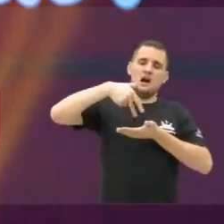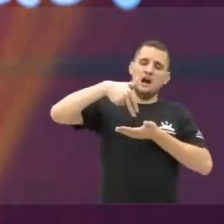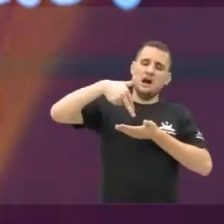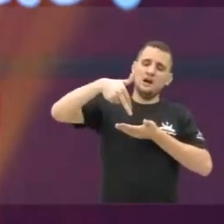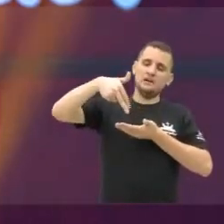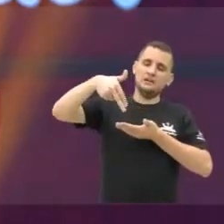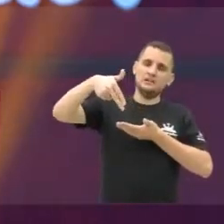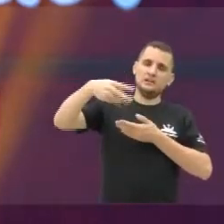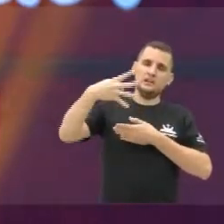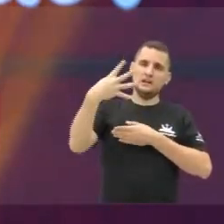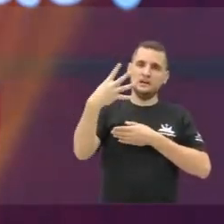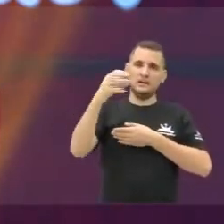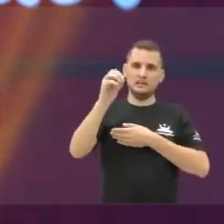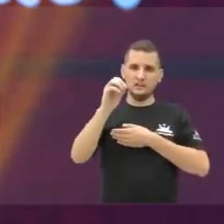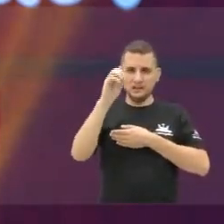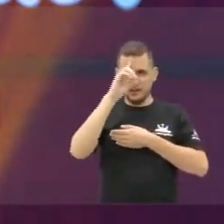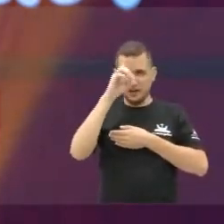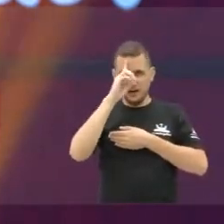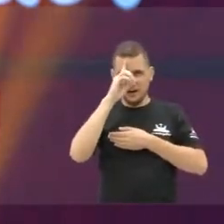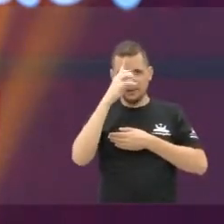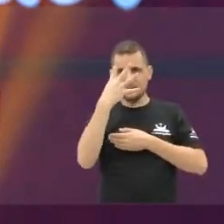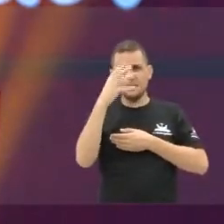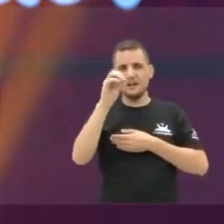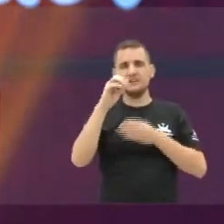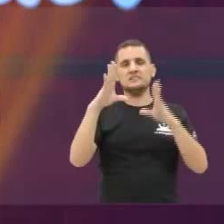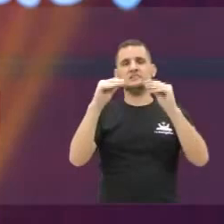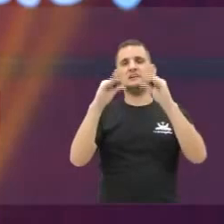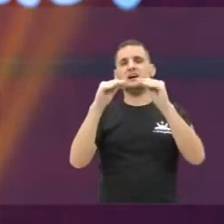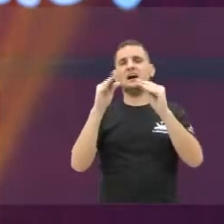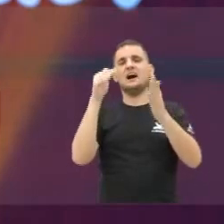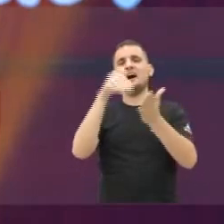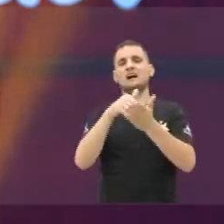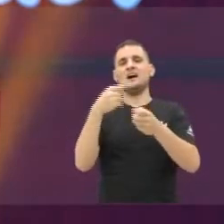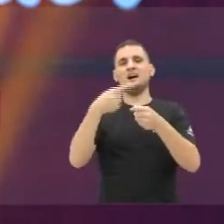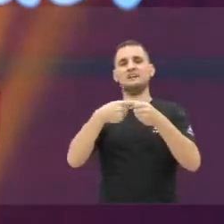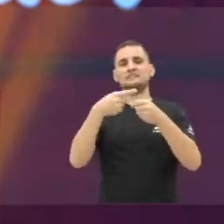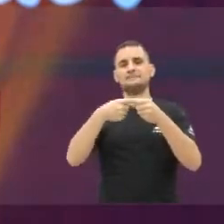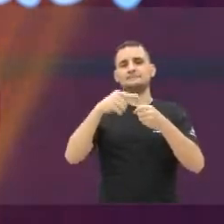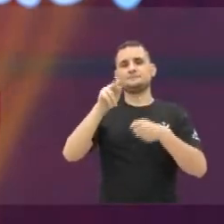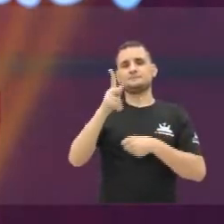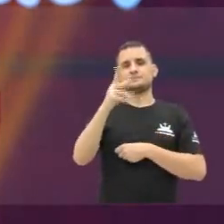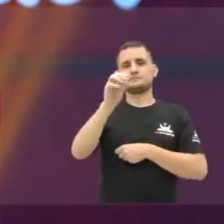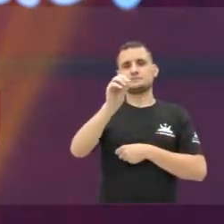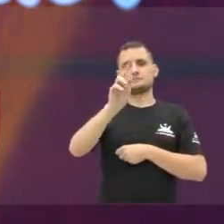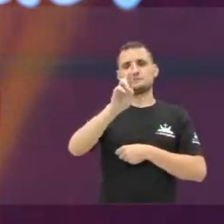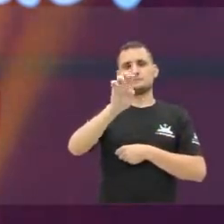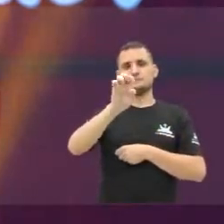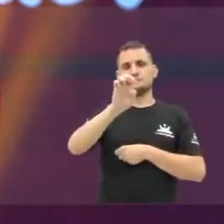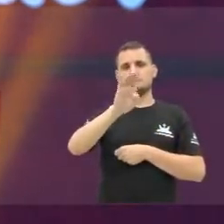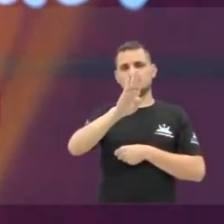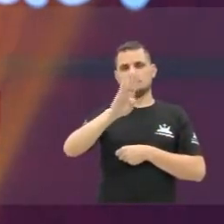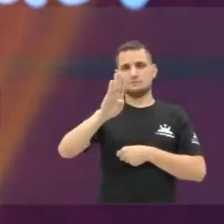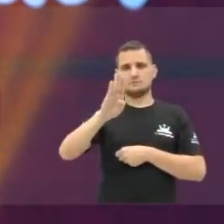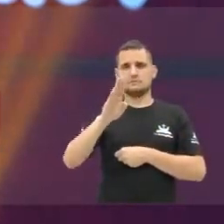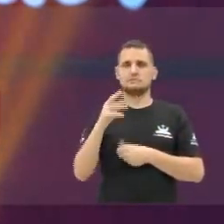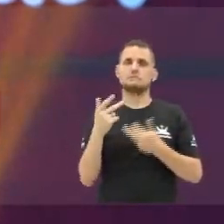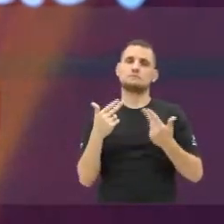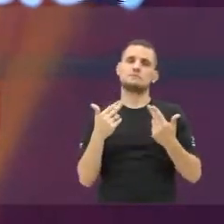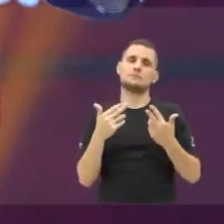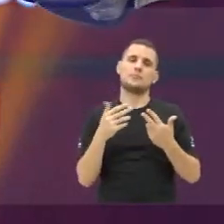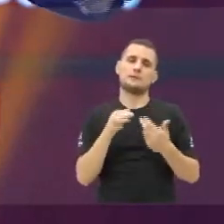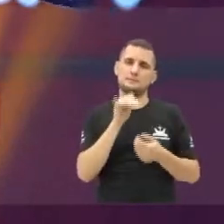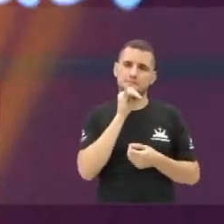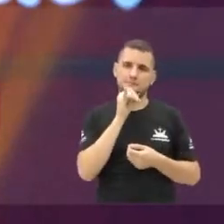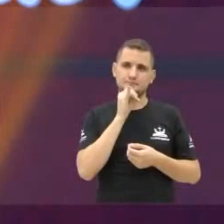40 dias e 40 noites até Horebe, a montanha de Deus. Para você ter ideia da distância, Elias está